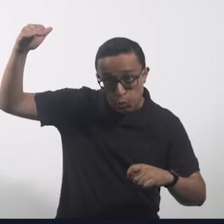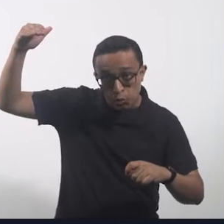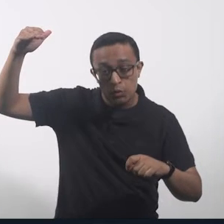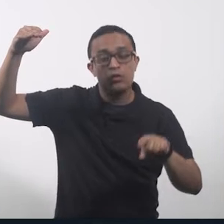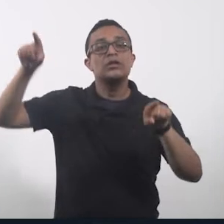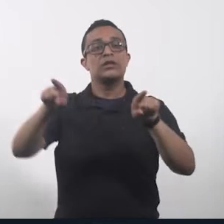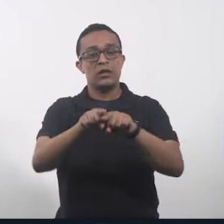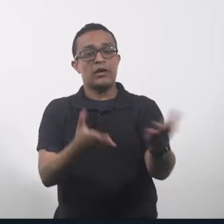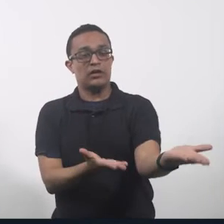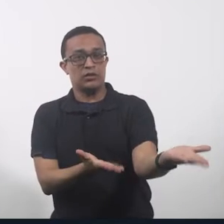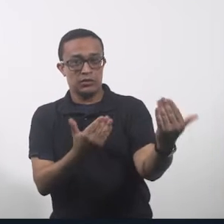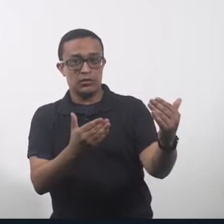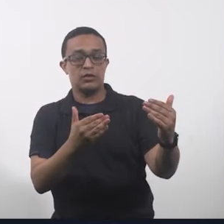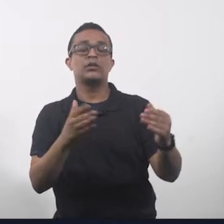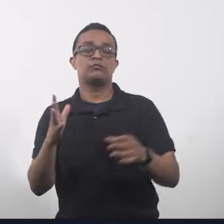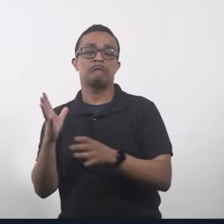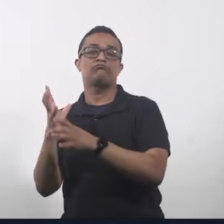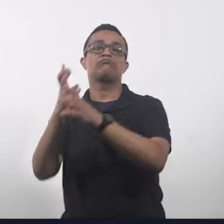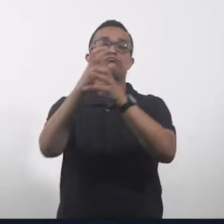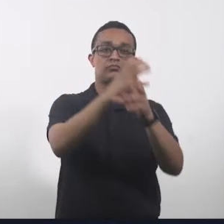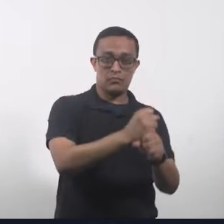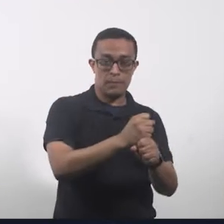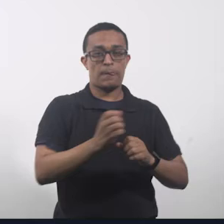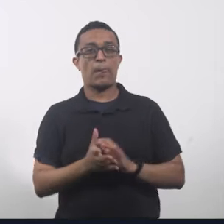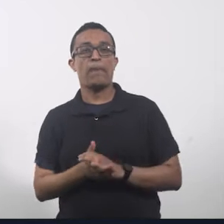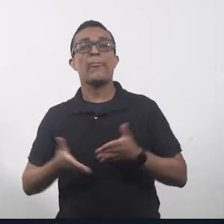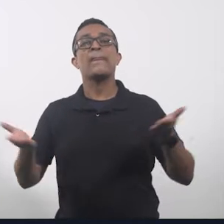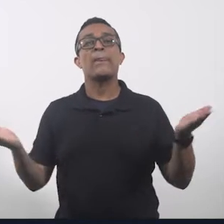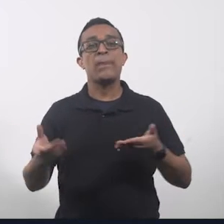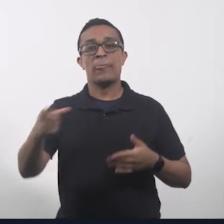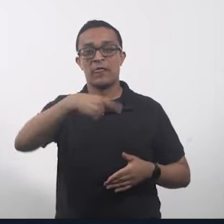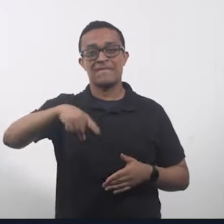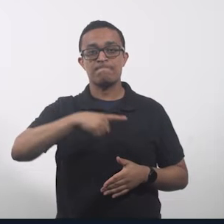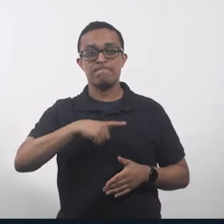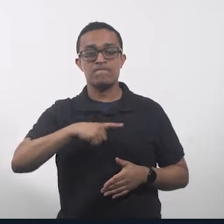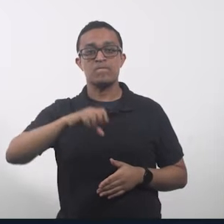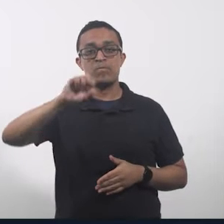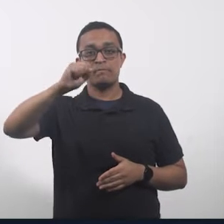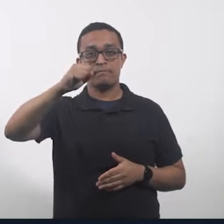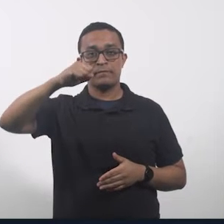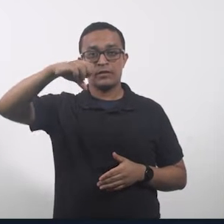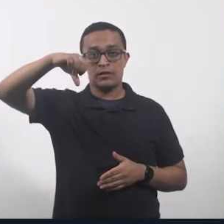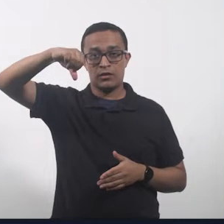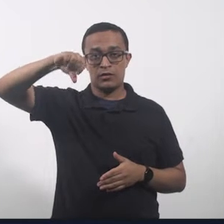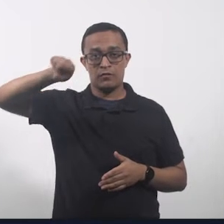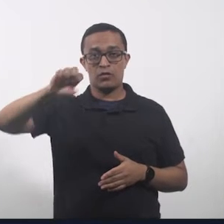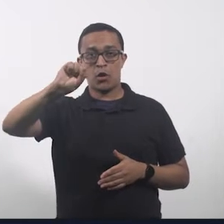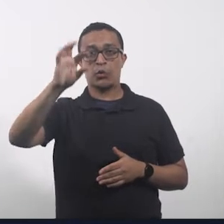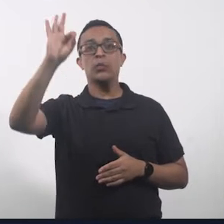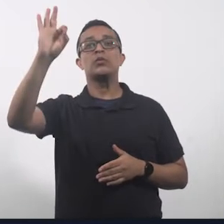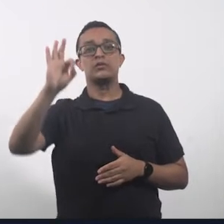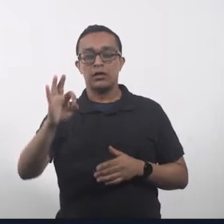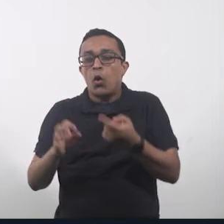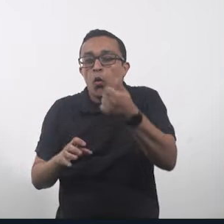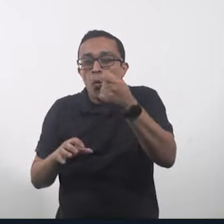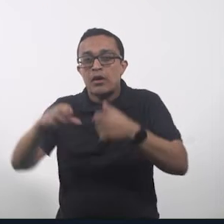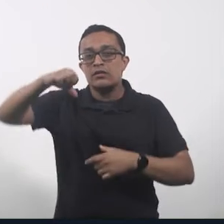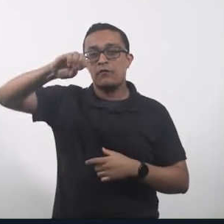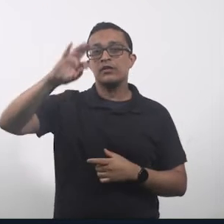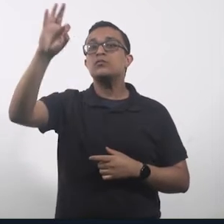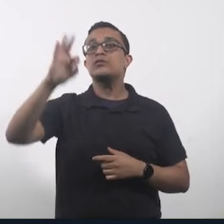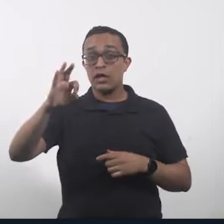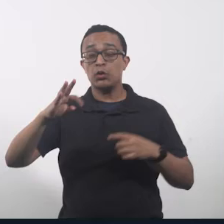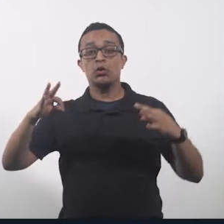também os adolescentes. No momento, a gente teria, então, uma cobertura de 89,8%, né, quase 90%